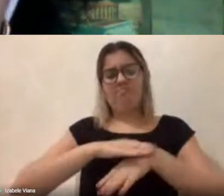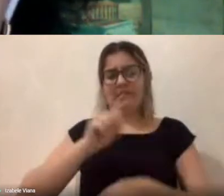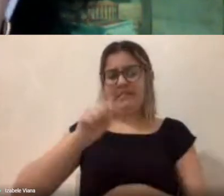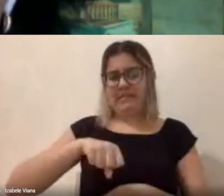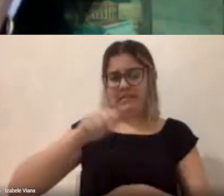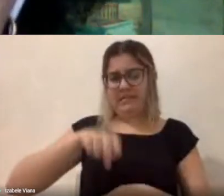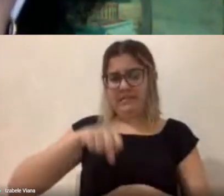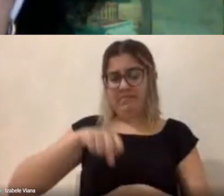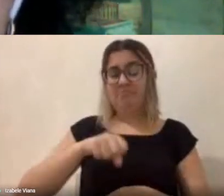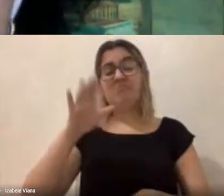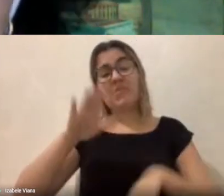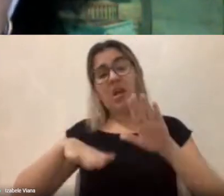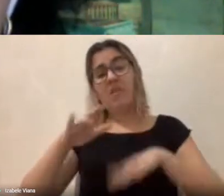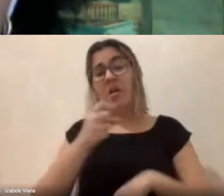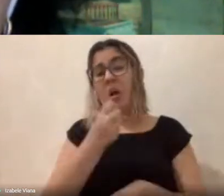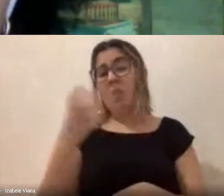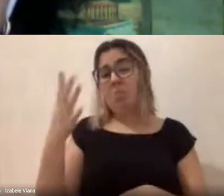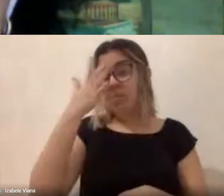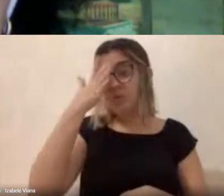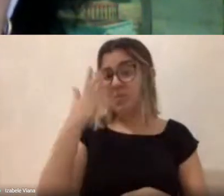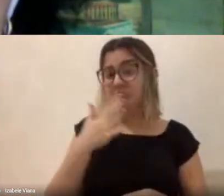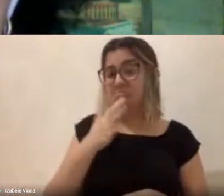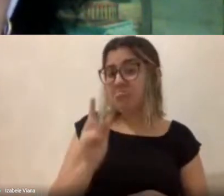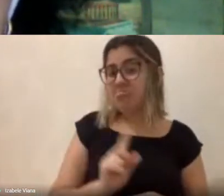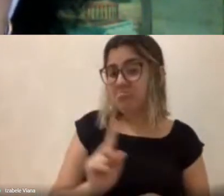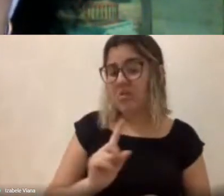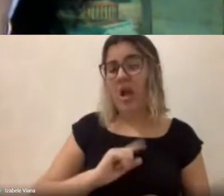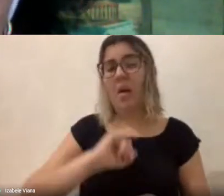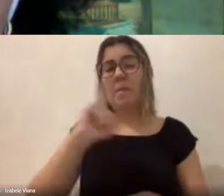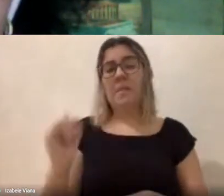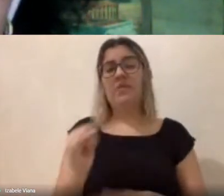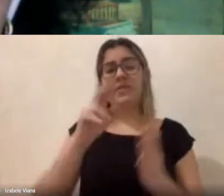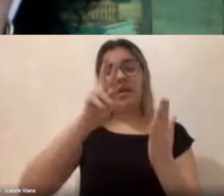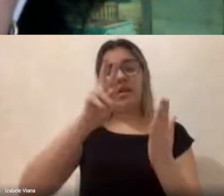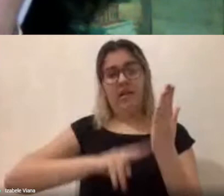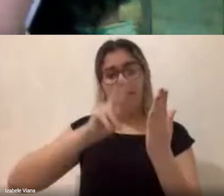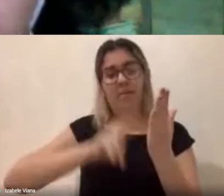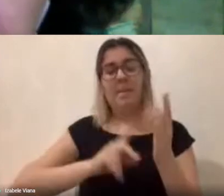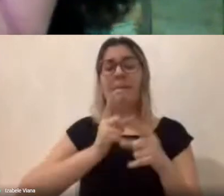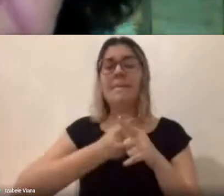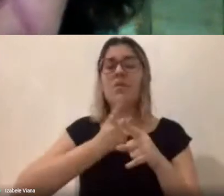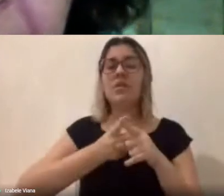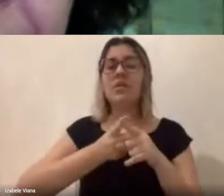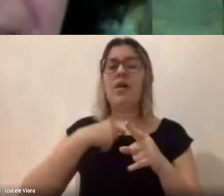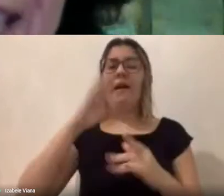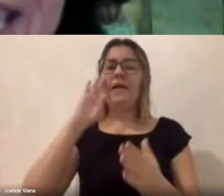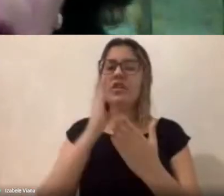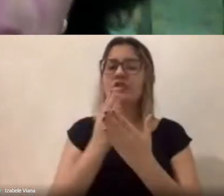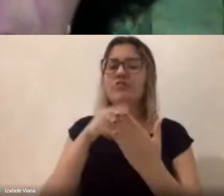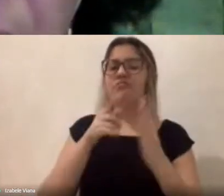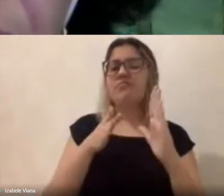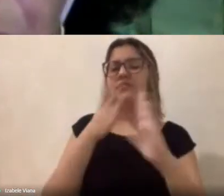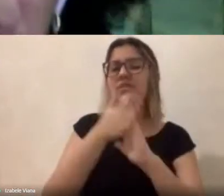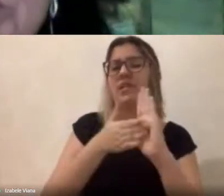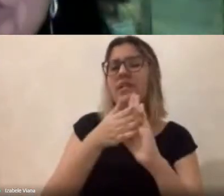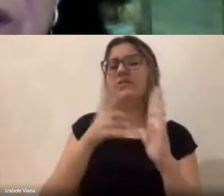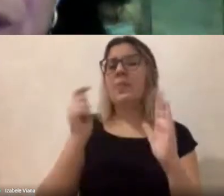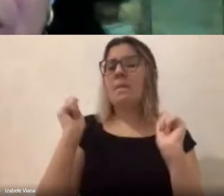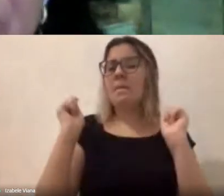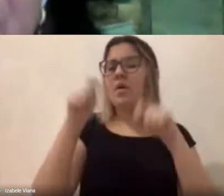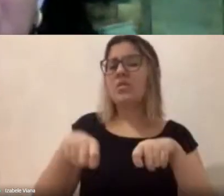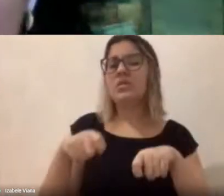conheçam, então eu vou ler, porque eu acho que ele dá um pontapé e dá um